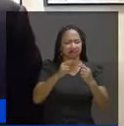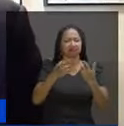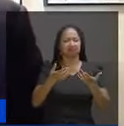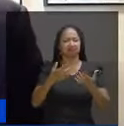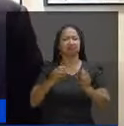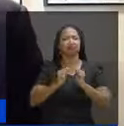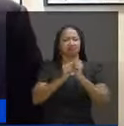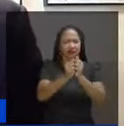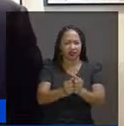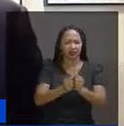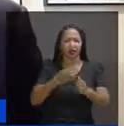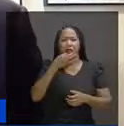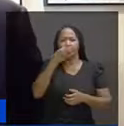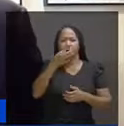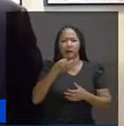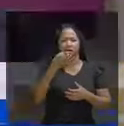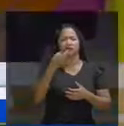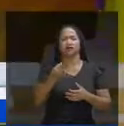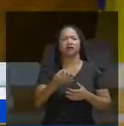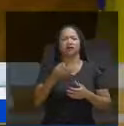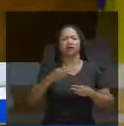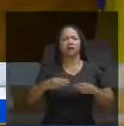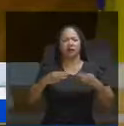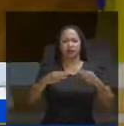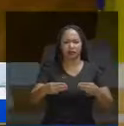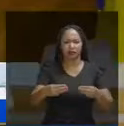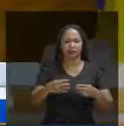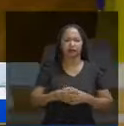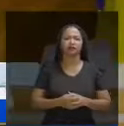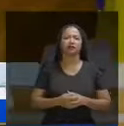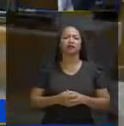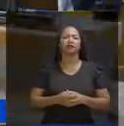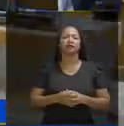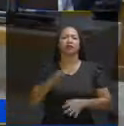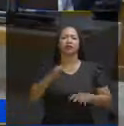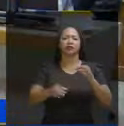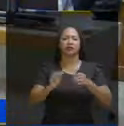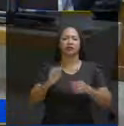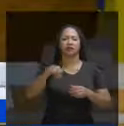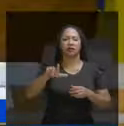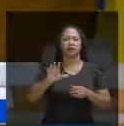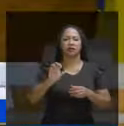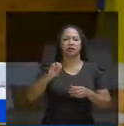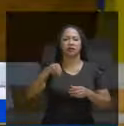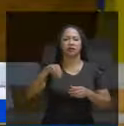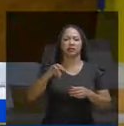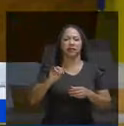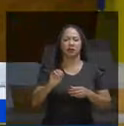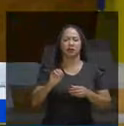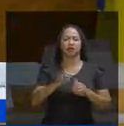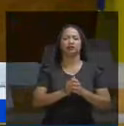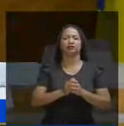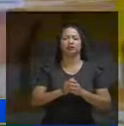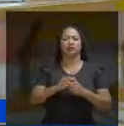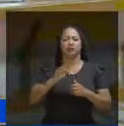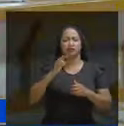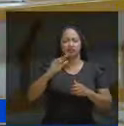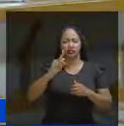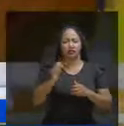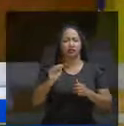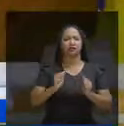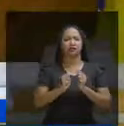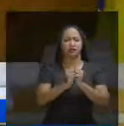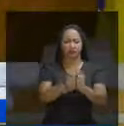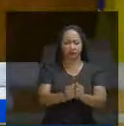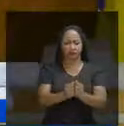também acompanhando o parecer ministerial. Juiz Anselmo Gonçalves. Acompanho o relator. Juíza Tina Souza. Acompanho o